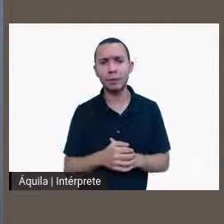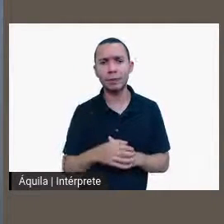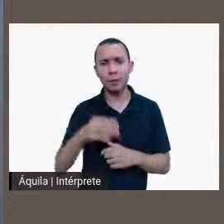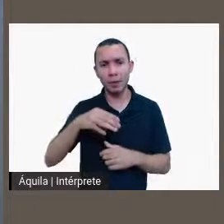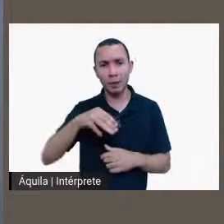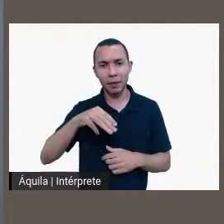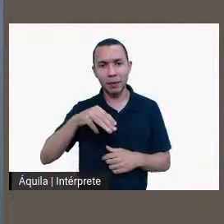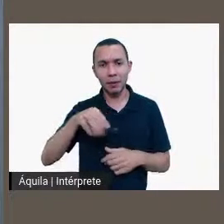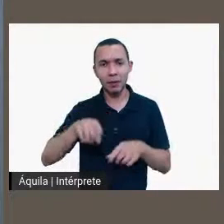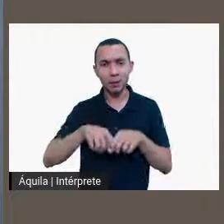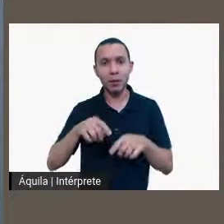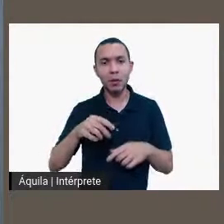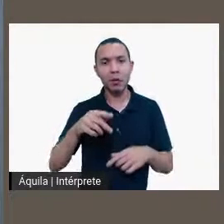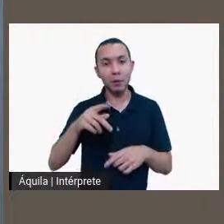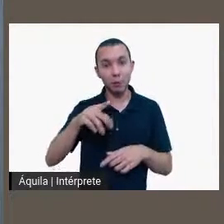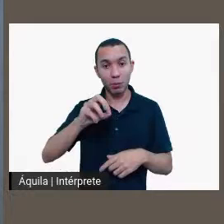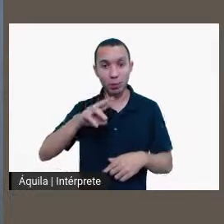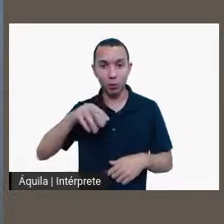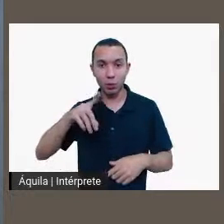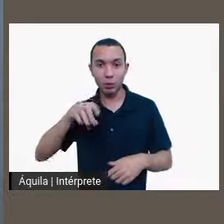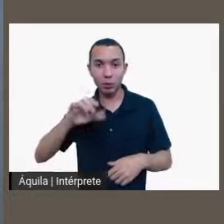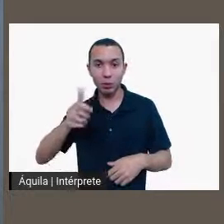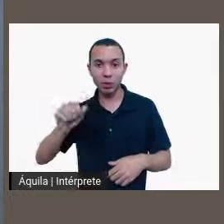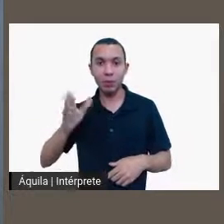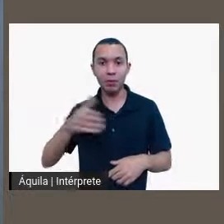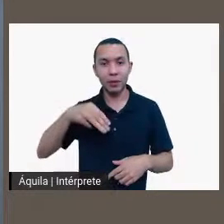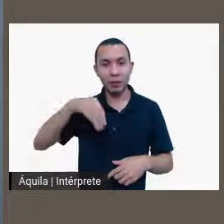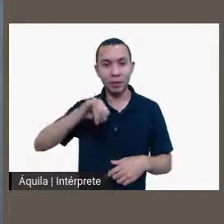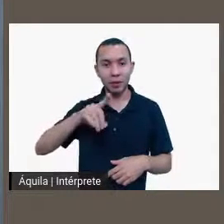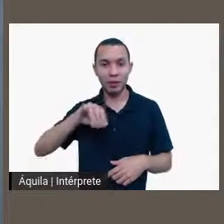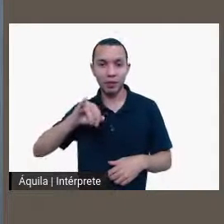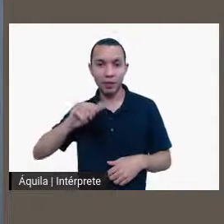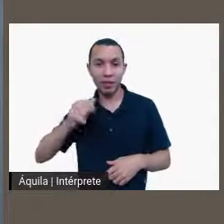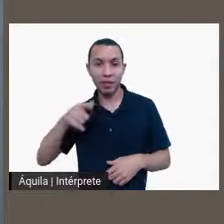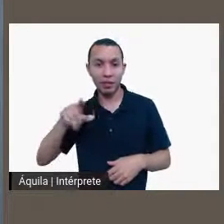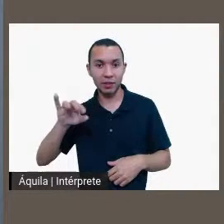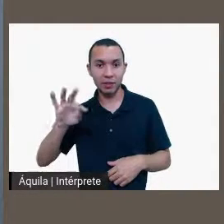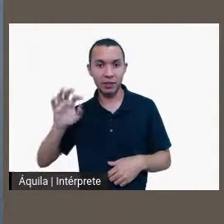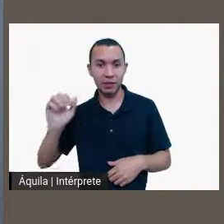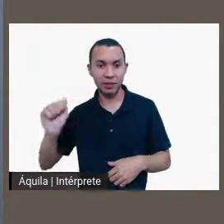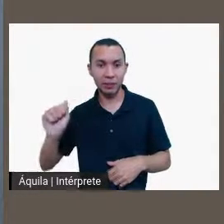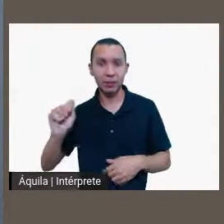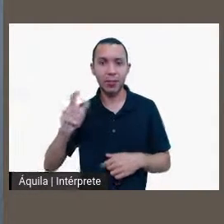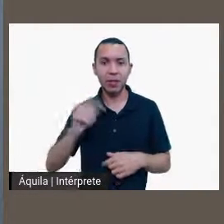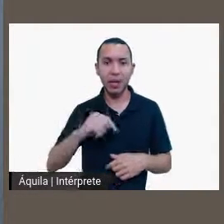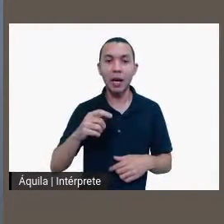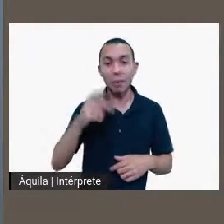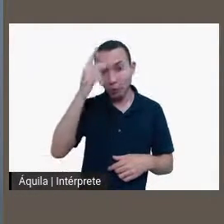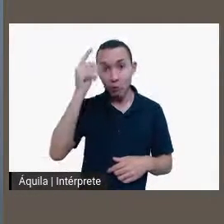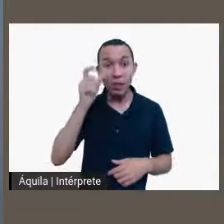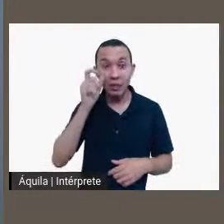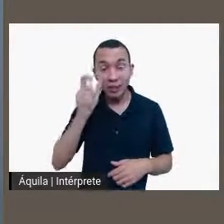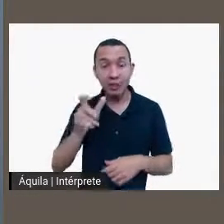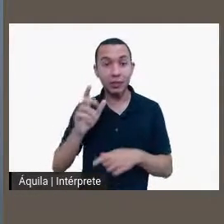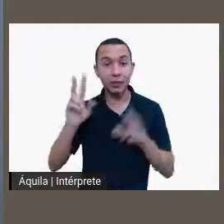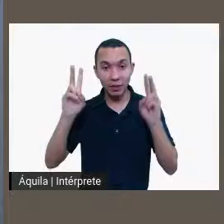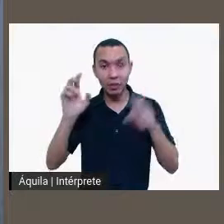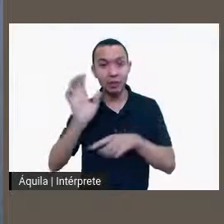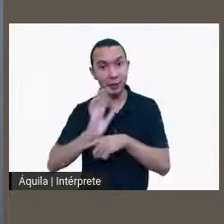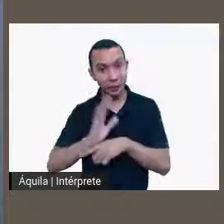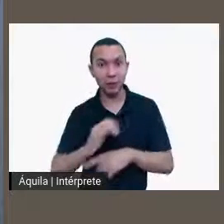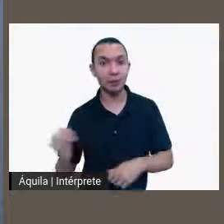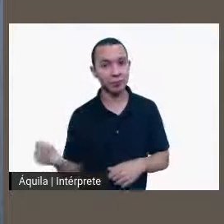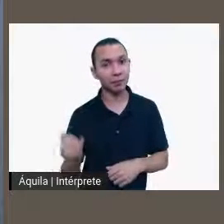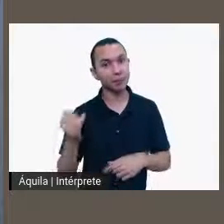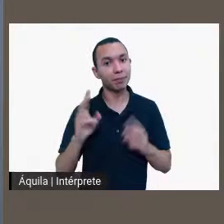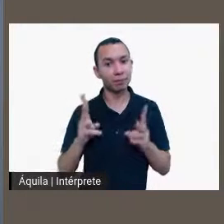midiáticas pode nos trazer de diferente dos que estão interessados na especificidade do cinema. Isso é um ponto importante.